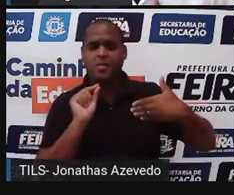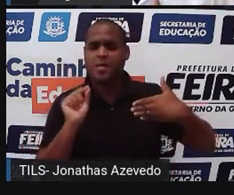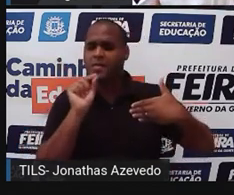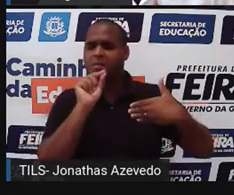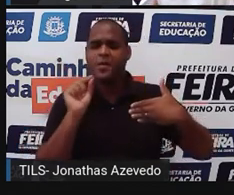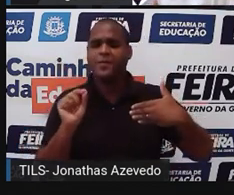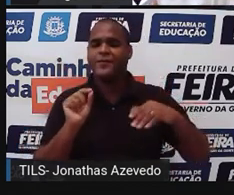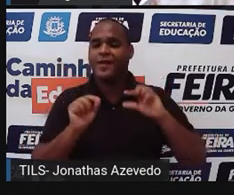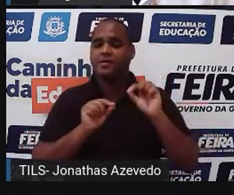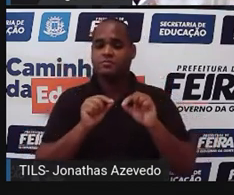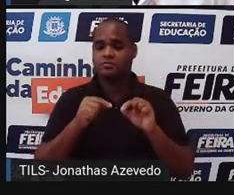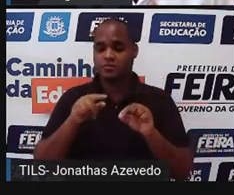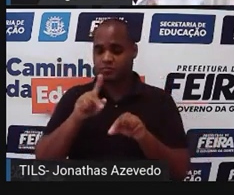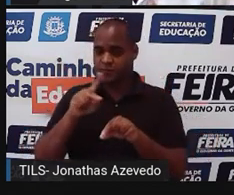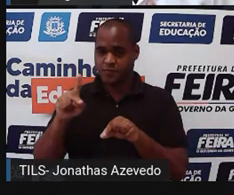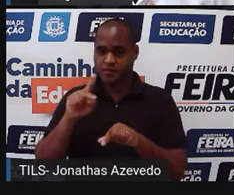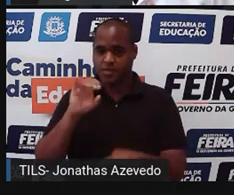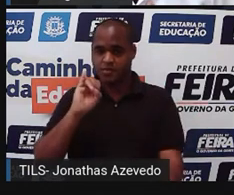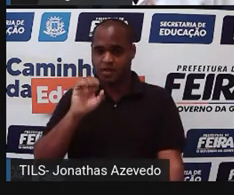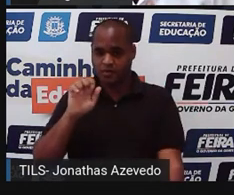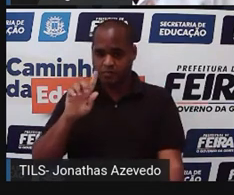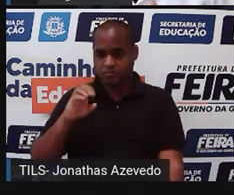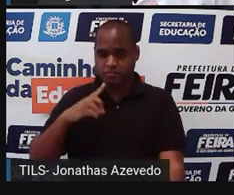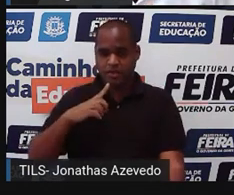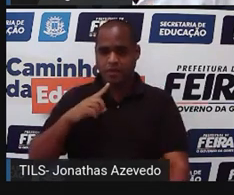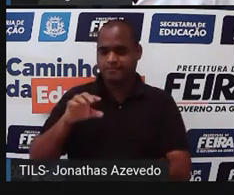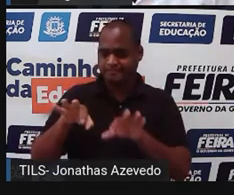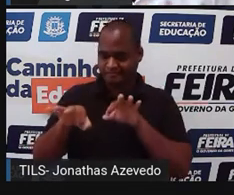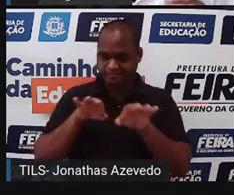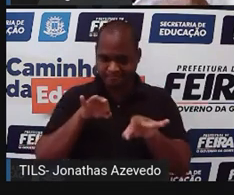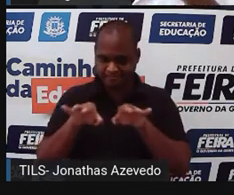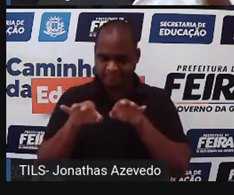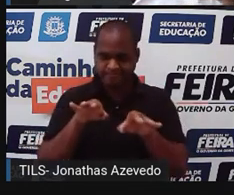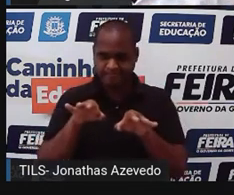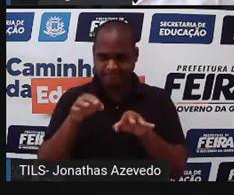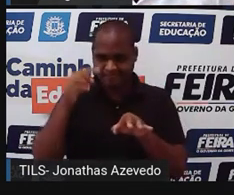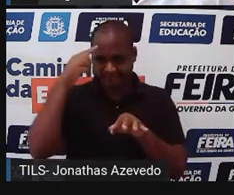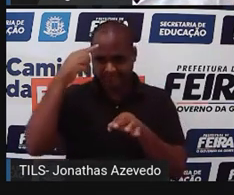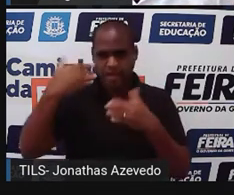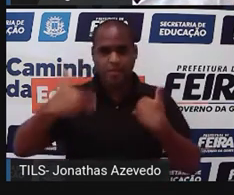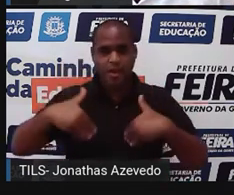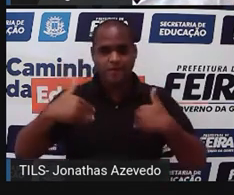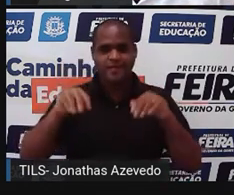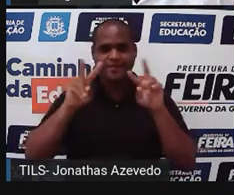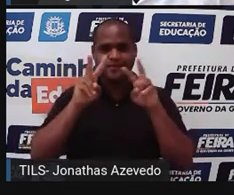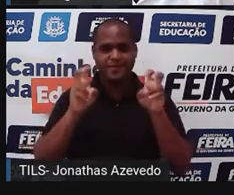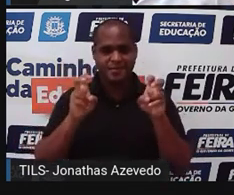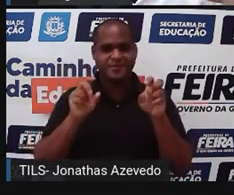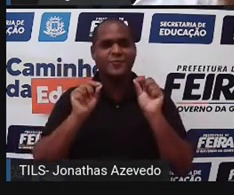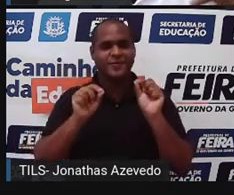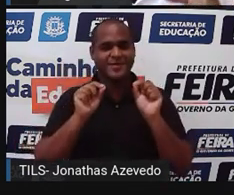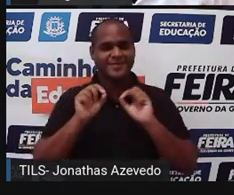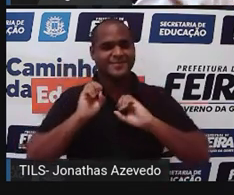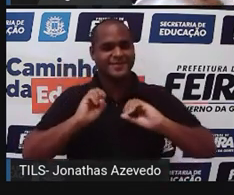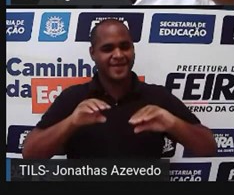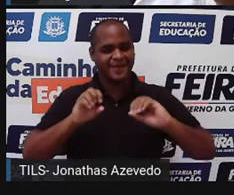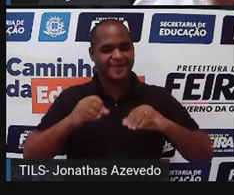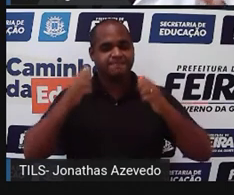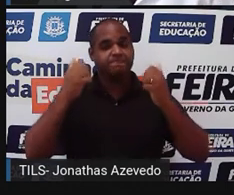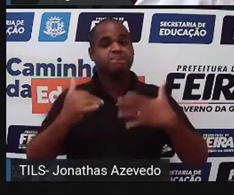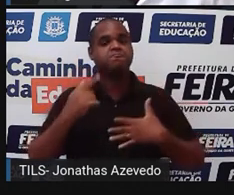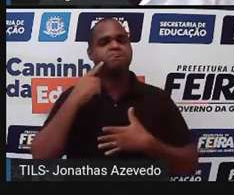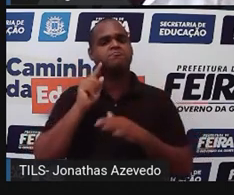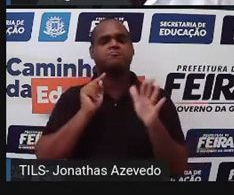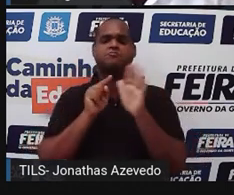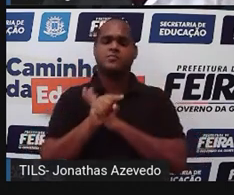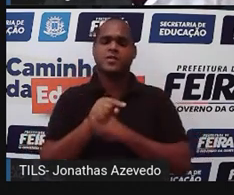vamos que eu professor Iago Ramos fosse elaborar uma prova com o assunto dessa aula aqui e aí eu te perguntar as